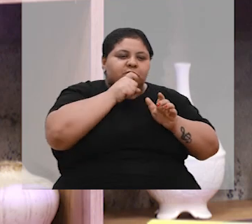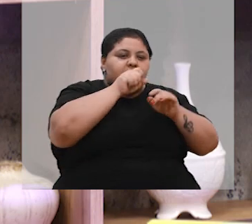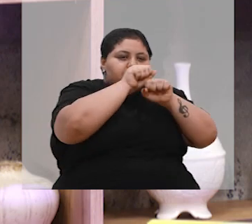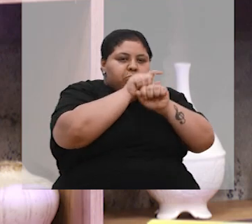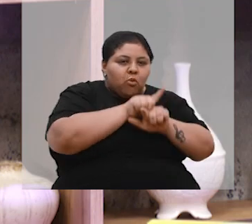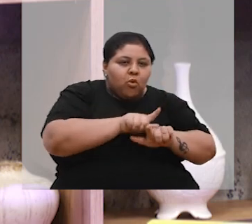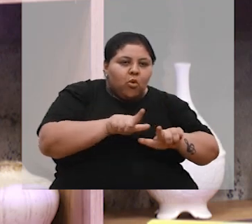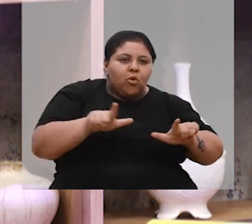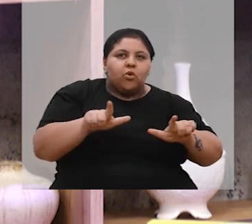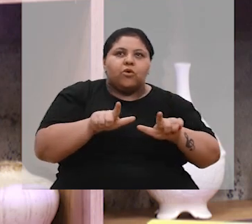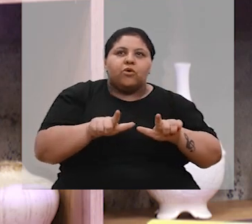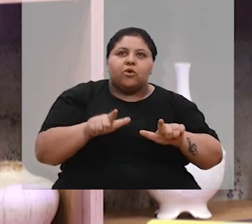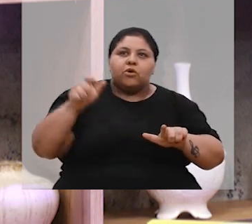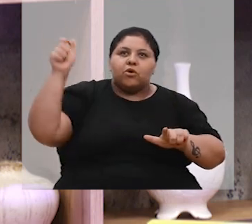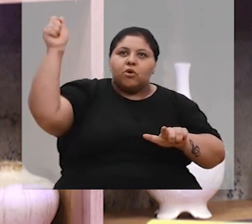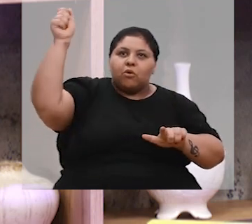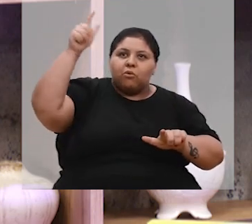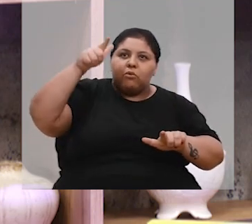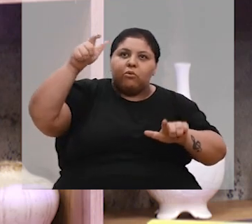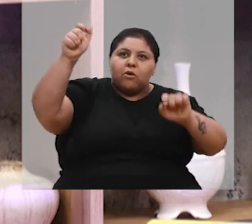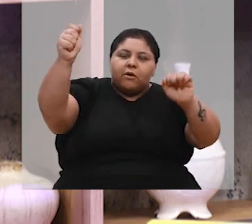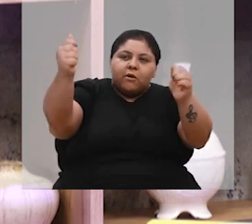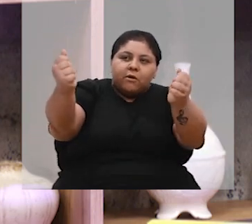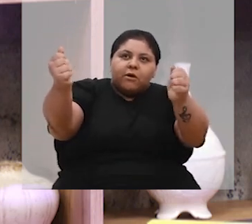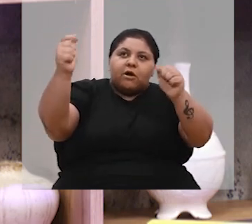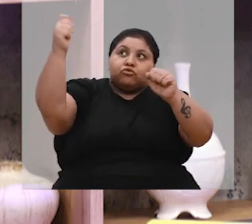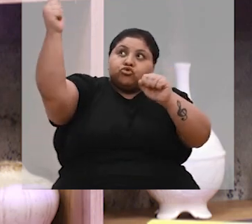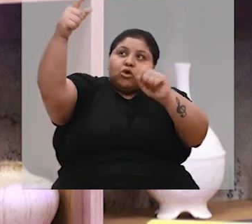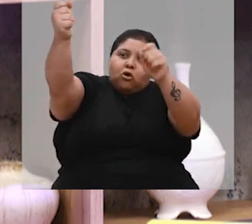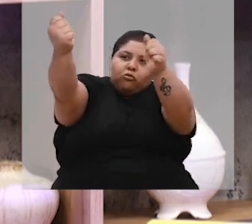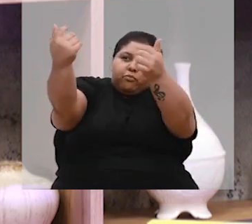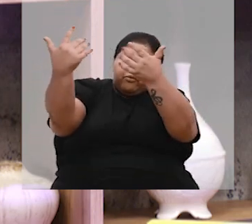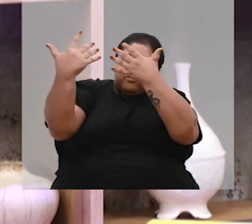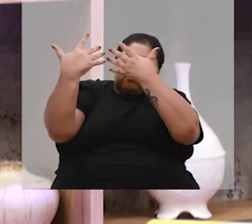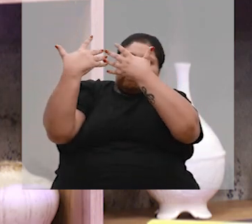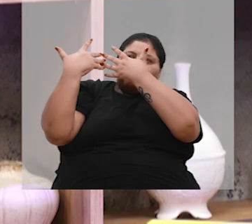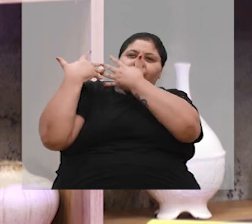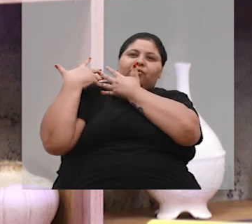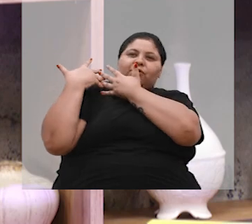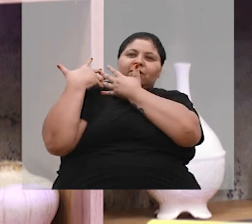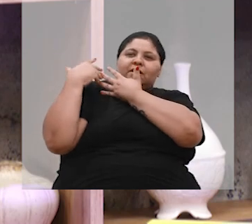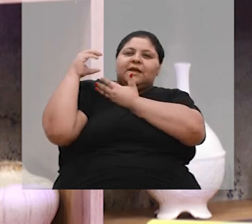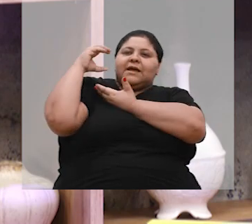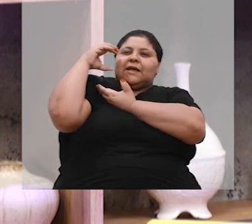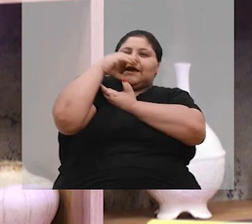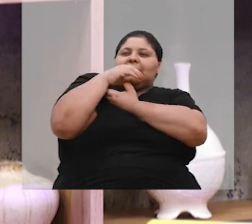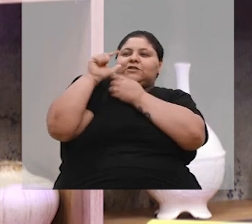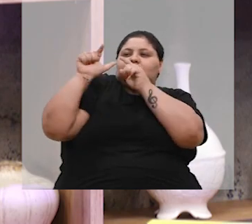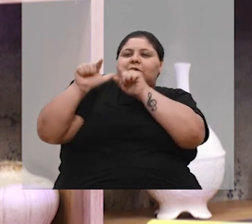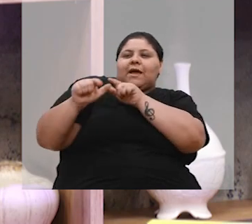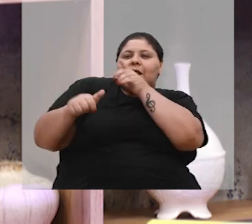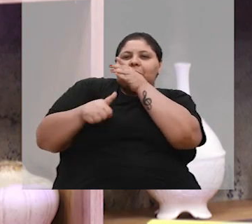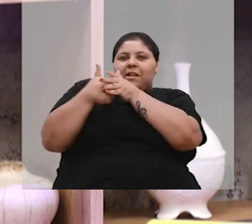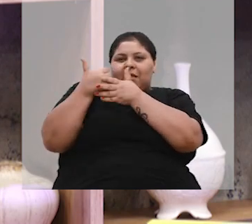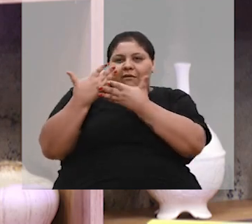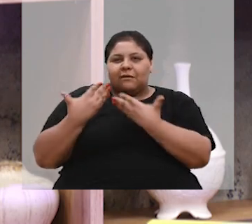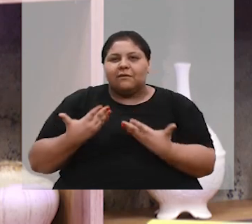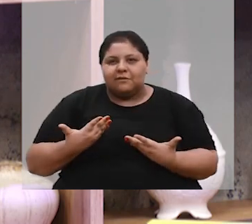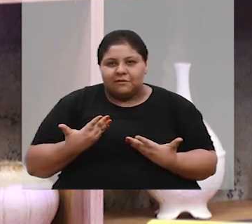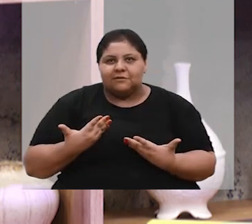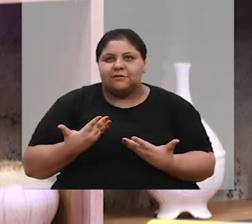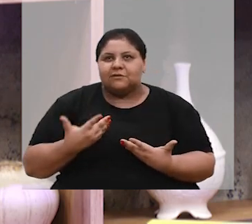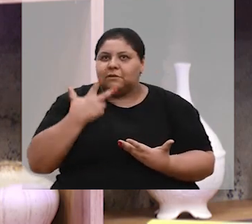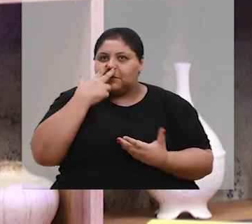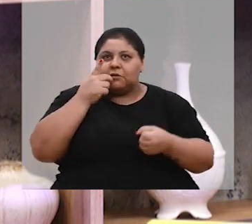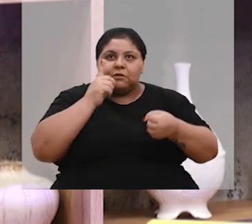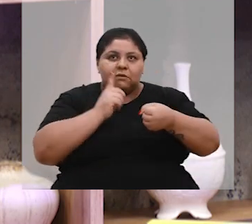acaba deixando com que a luz solar entre e aqueça um pouco mais o ambiente também. Uma ideia que tem muito a ver com o simbolismo que a uva e que os